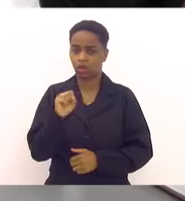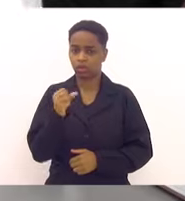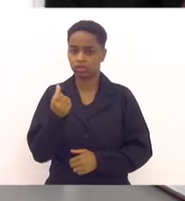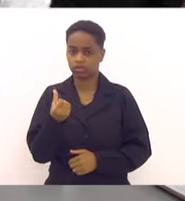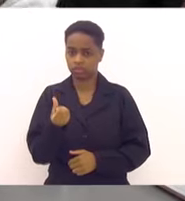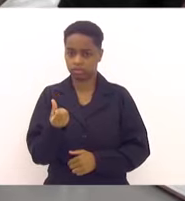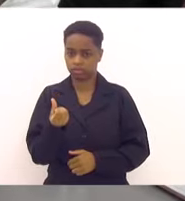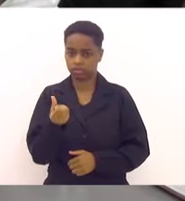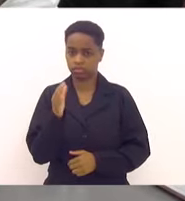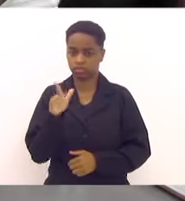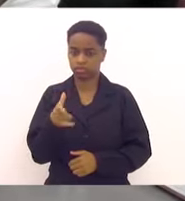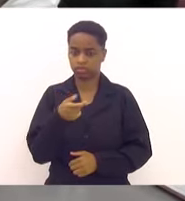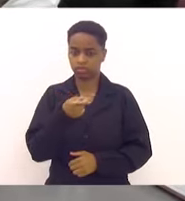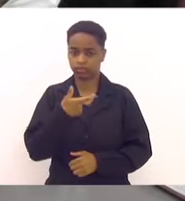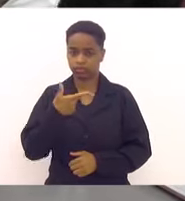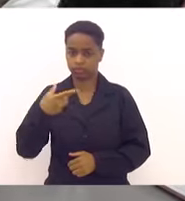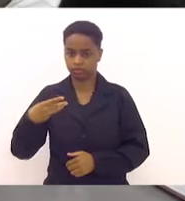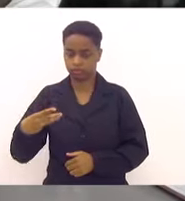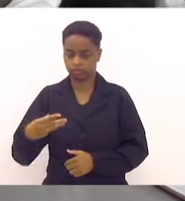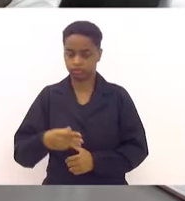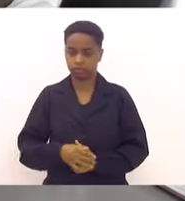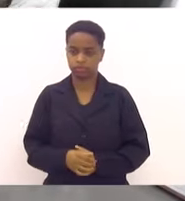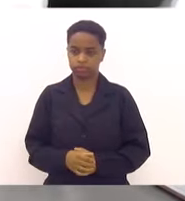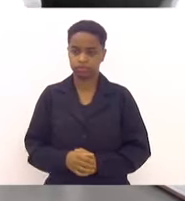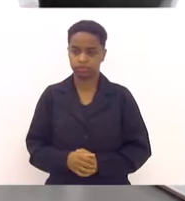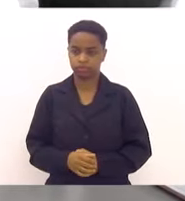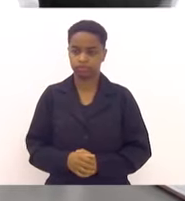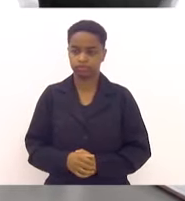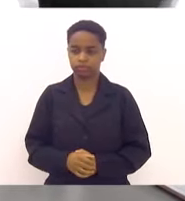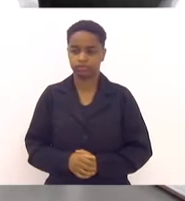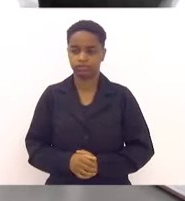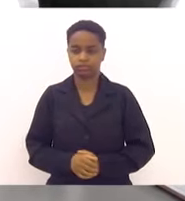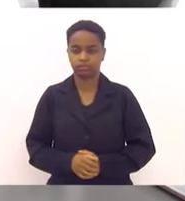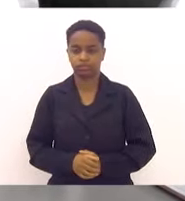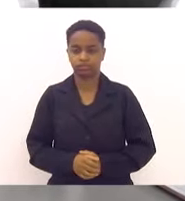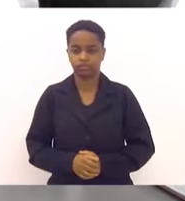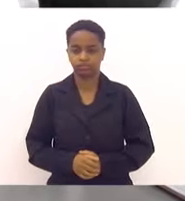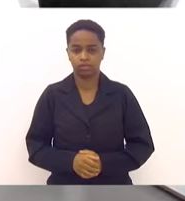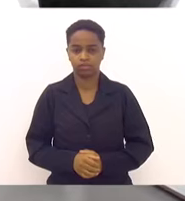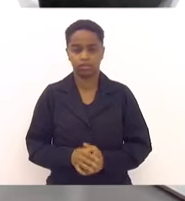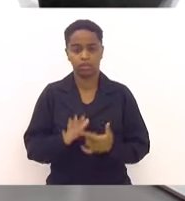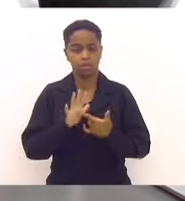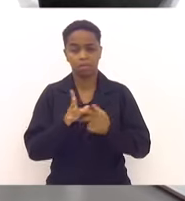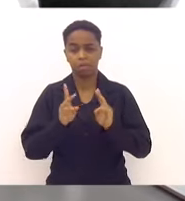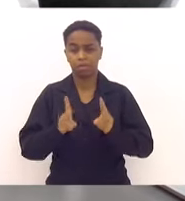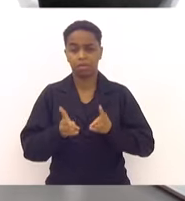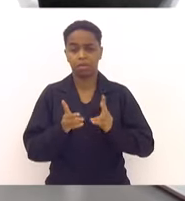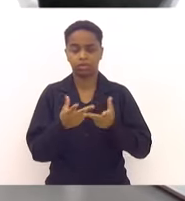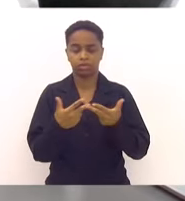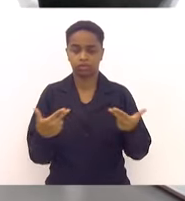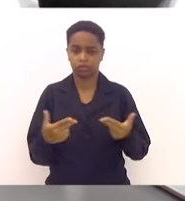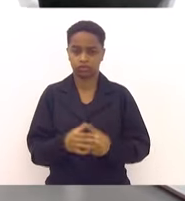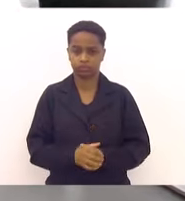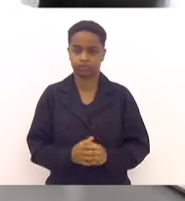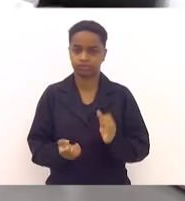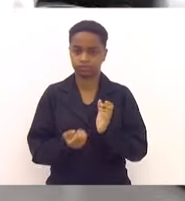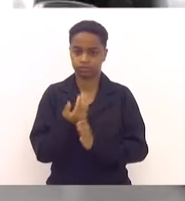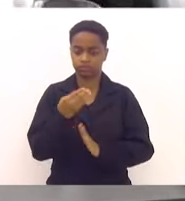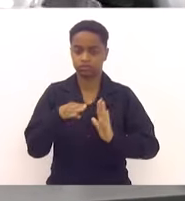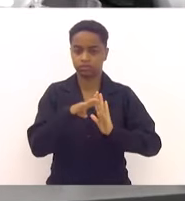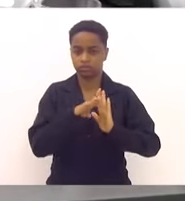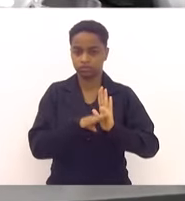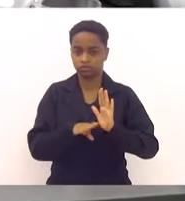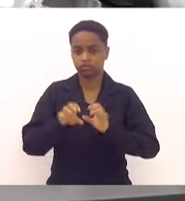486 de 23, portanto, é anterior, que diz exatamente a mesma coisa. Cria o Programa Educação